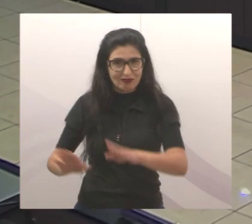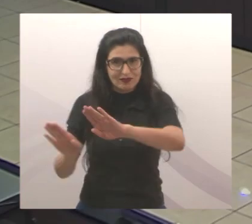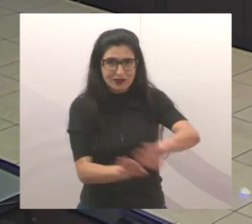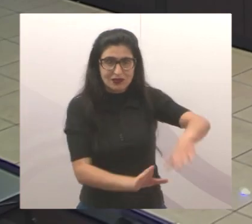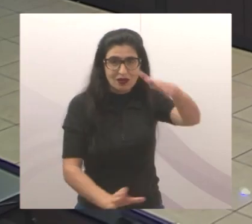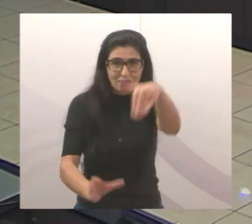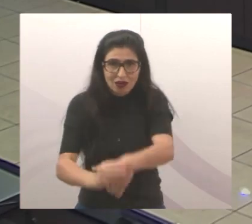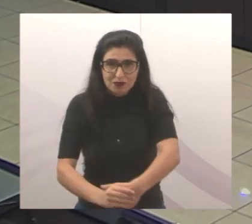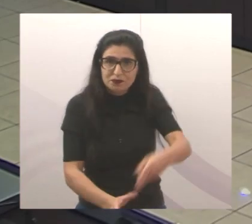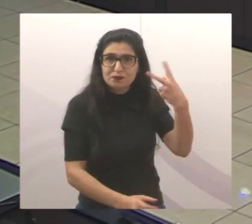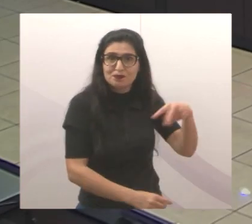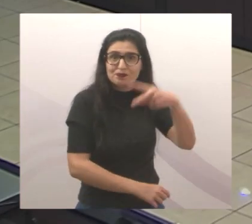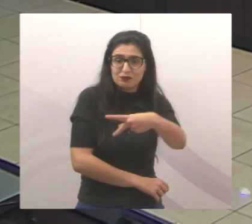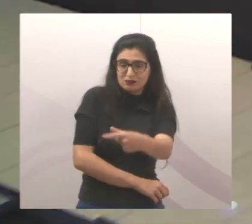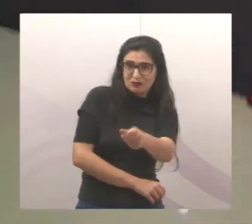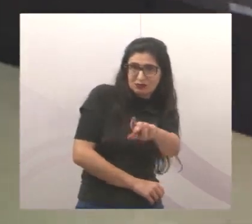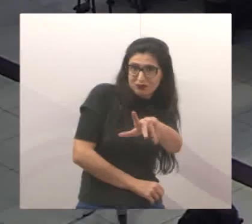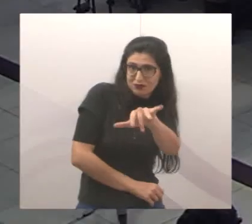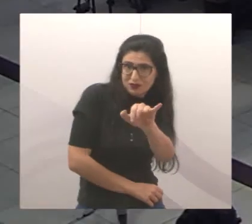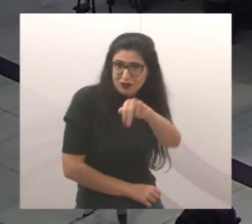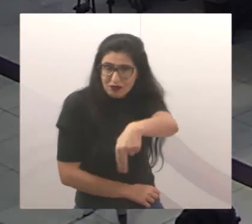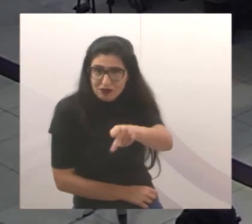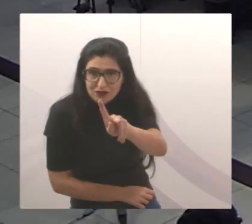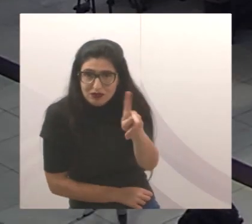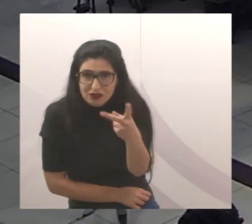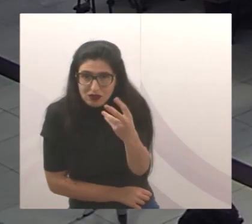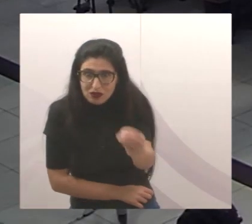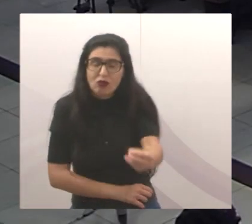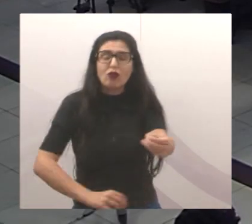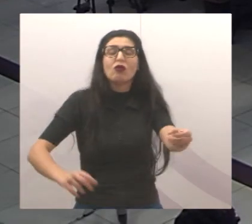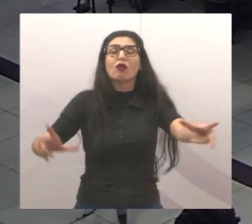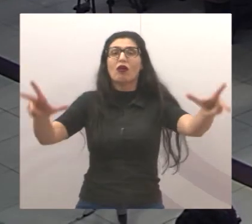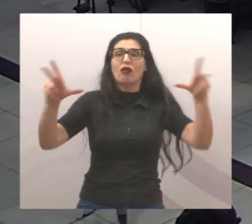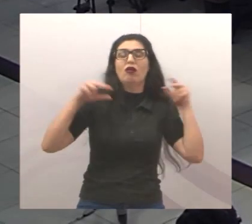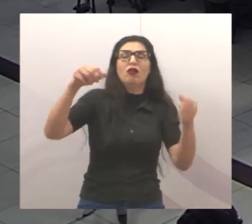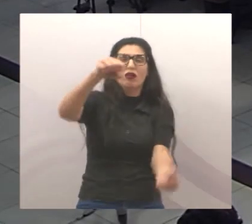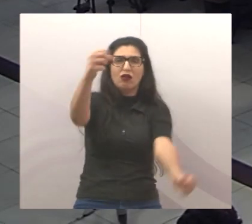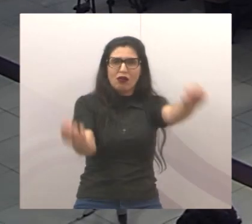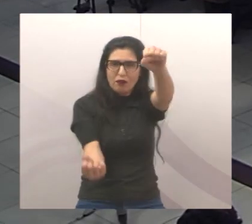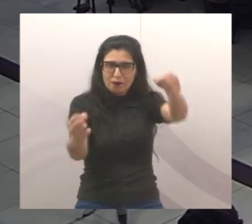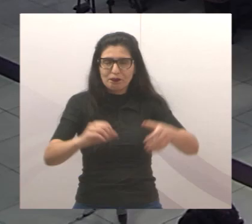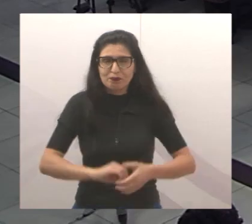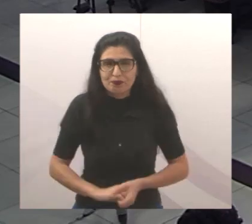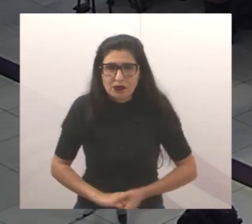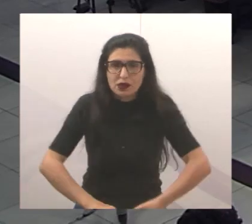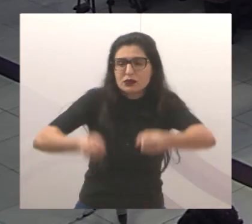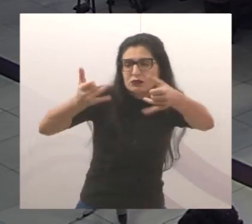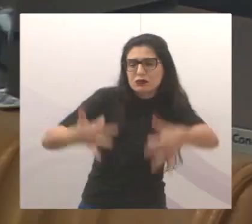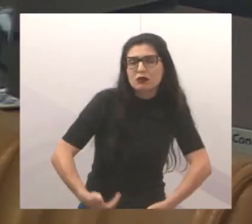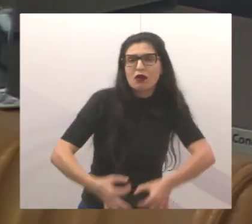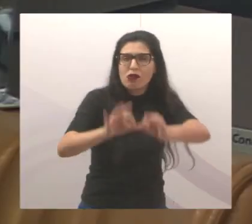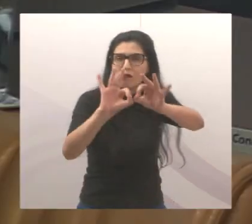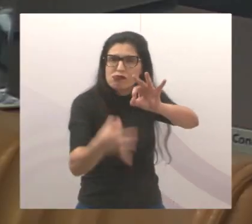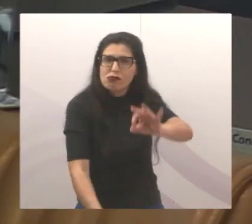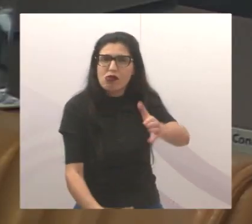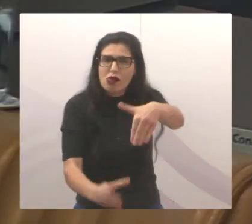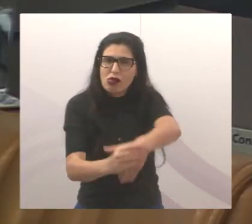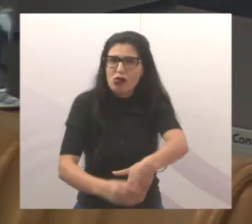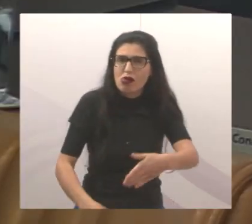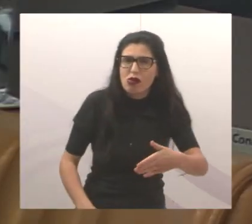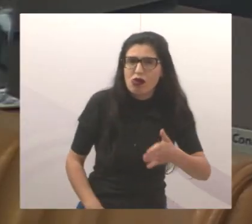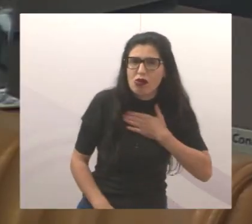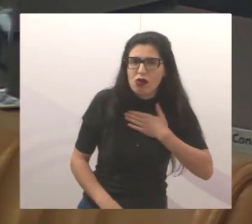Como vota o vereador Paulinho dos Condutores? Senhor presidente, só para justificar o meu voto, né, eu acho a